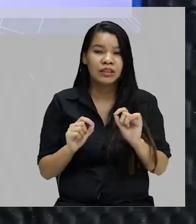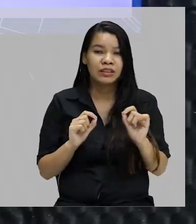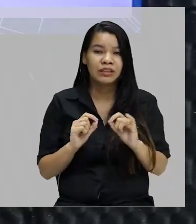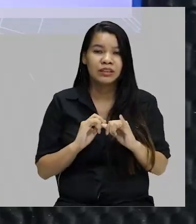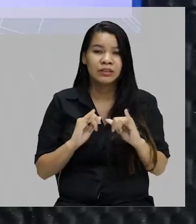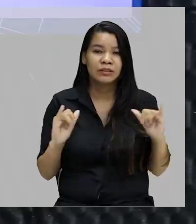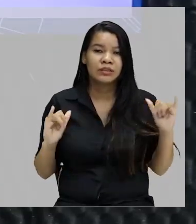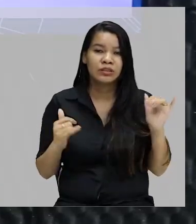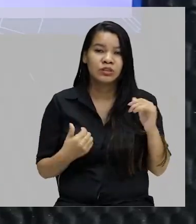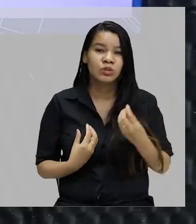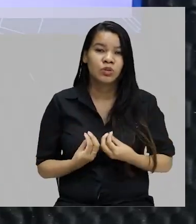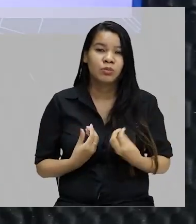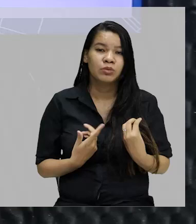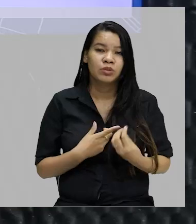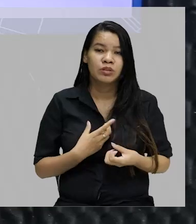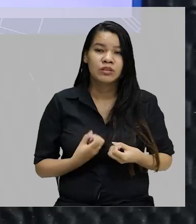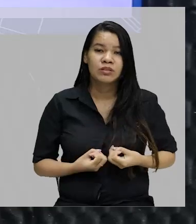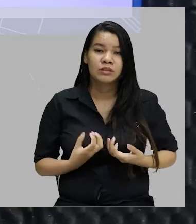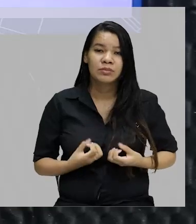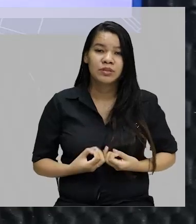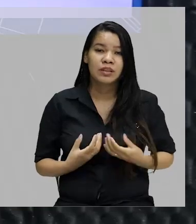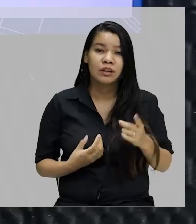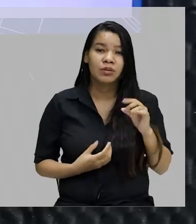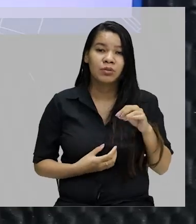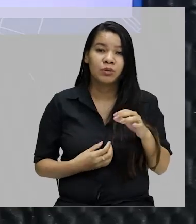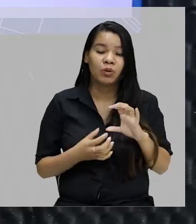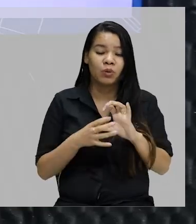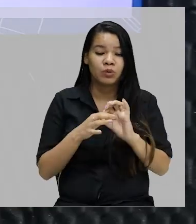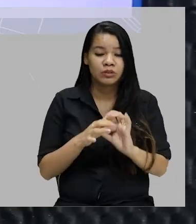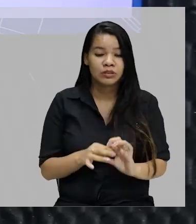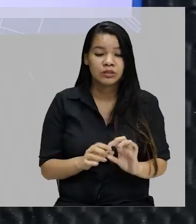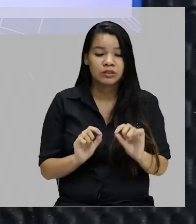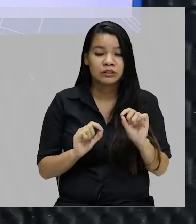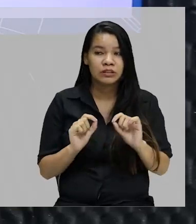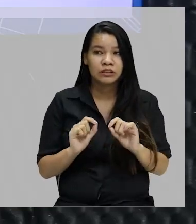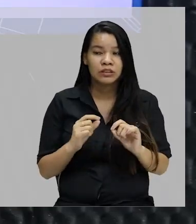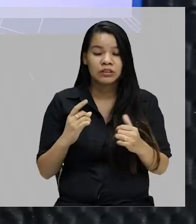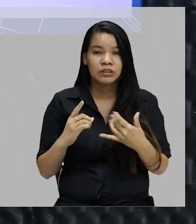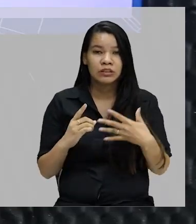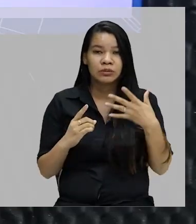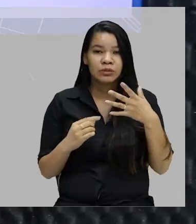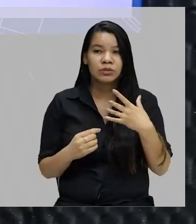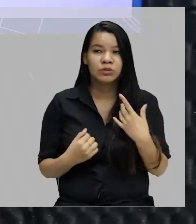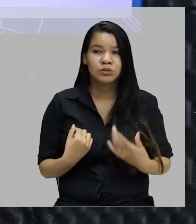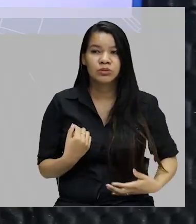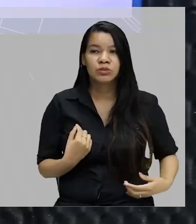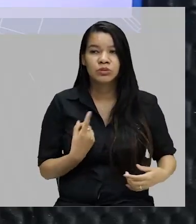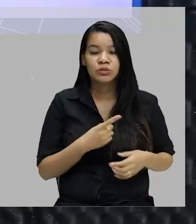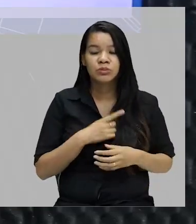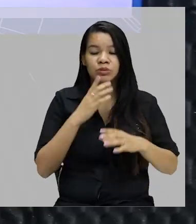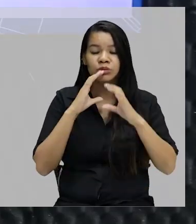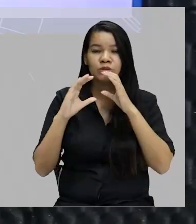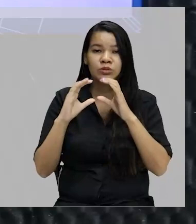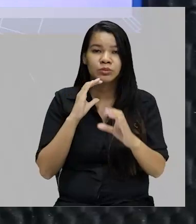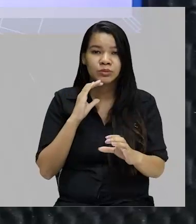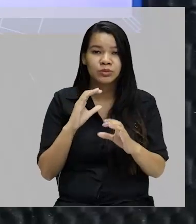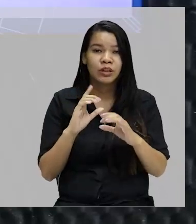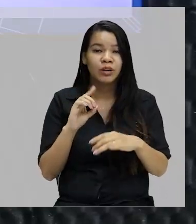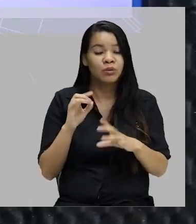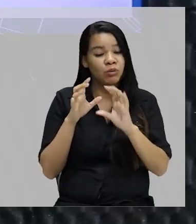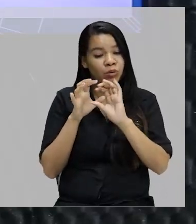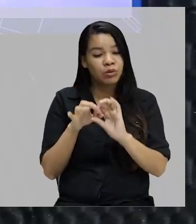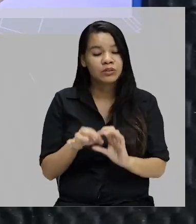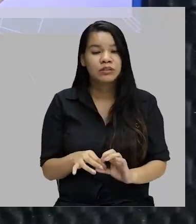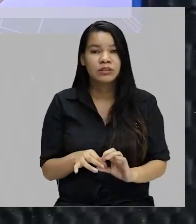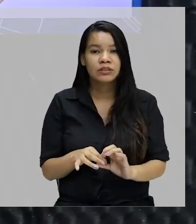a nossa forma de nos expressarmos. O contexto é que determina a nossa forma de nos comunicarmos. O